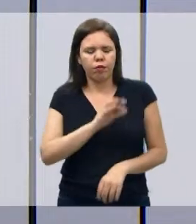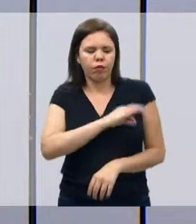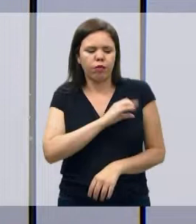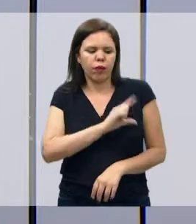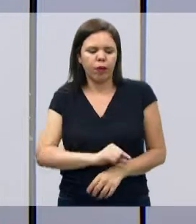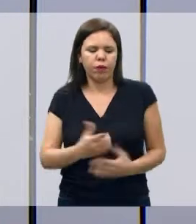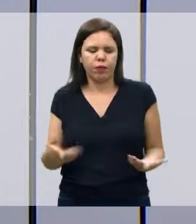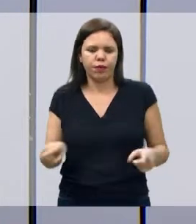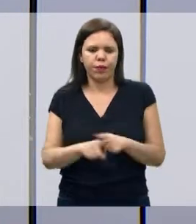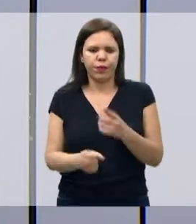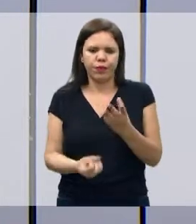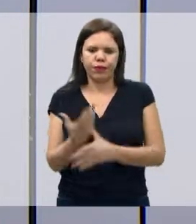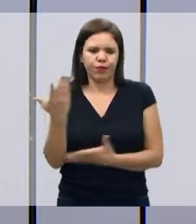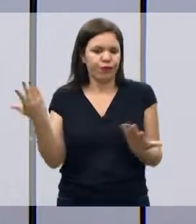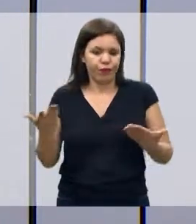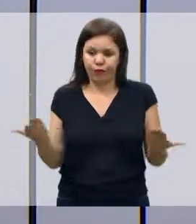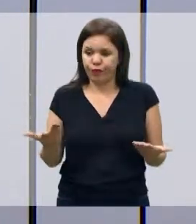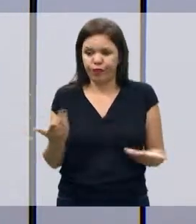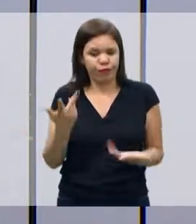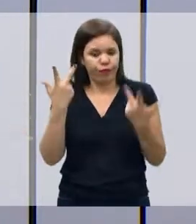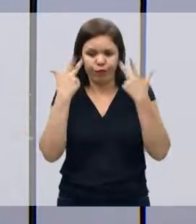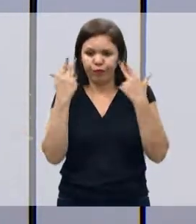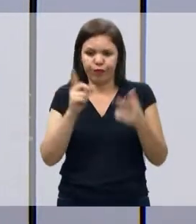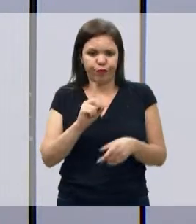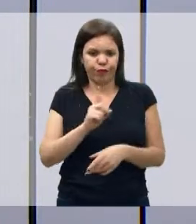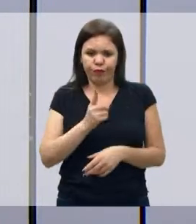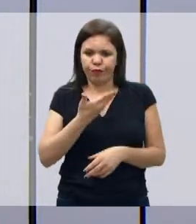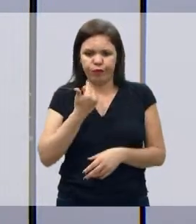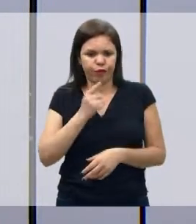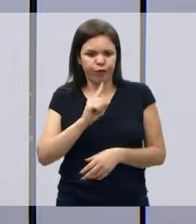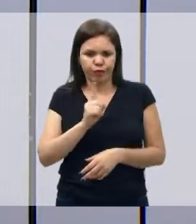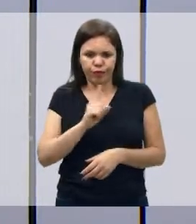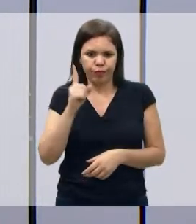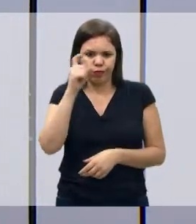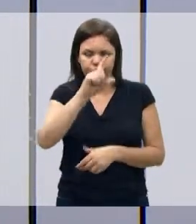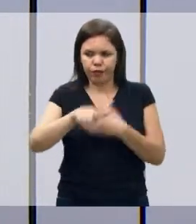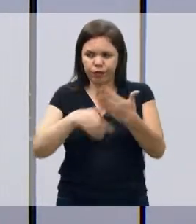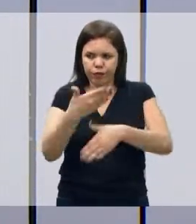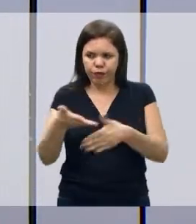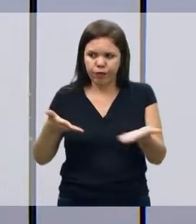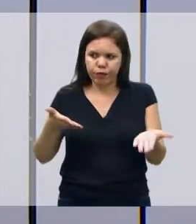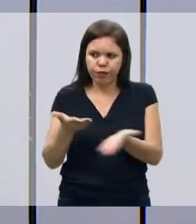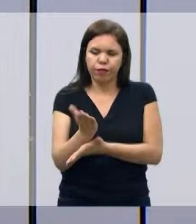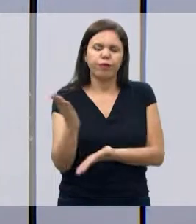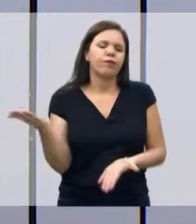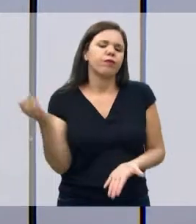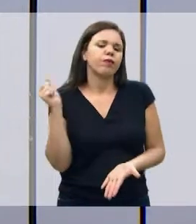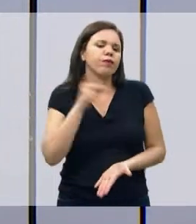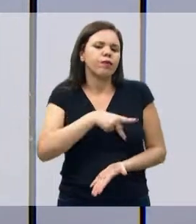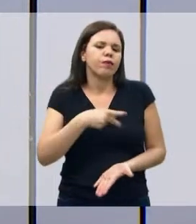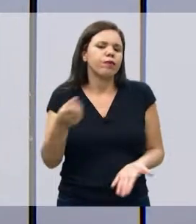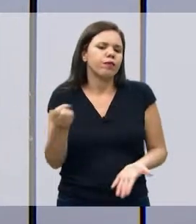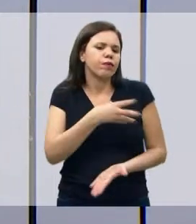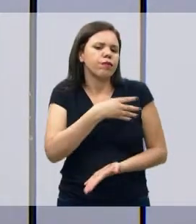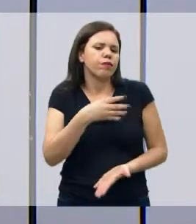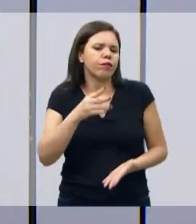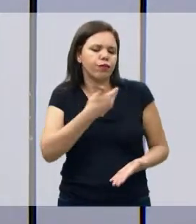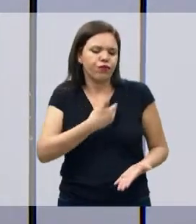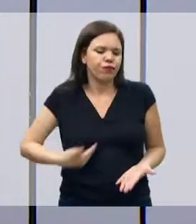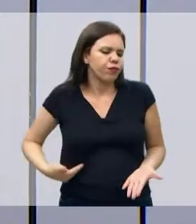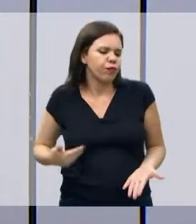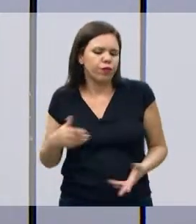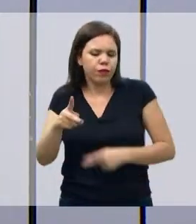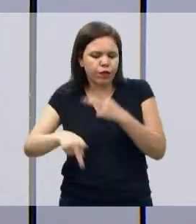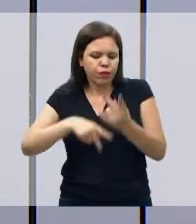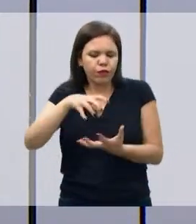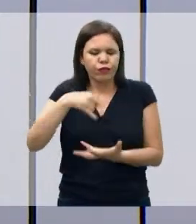hoje. Hoje já não está fácil. Você imagine, depois da aprovação da Previdência, a gente vê que o idoso ele